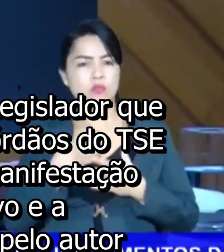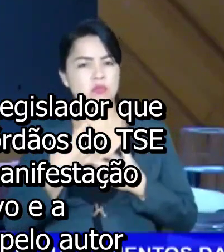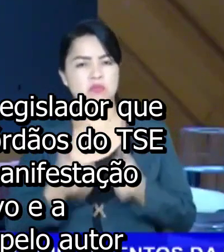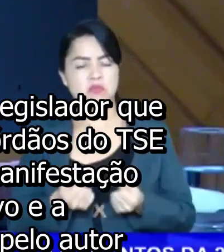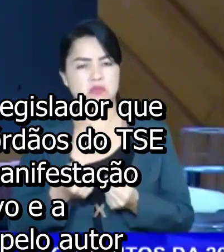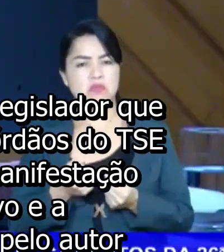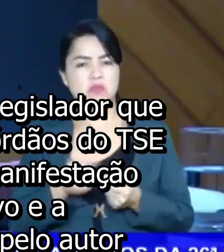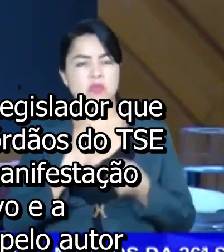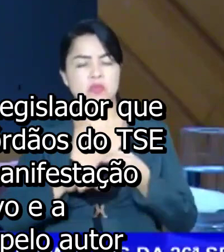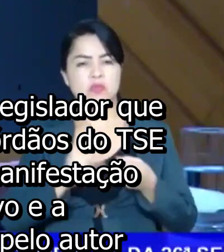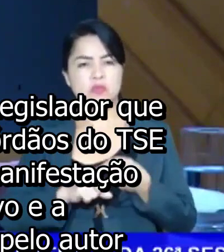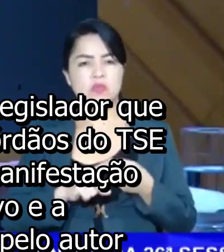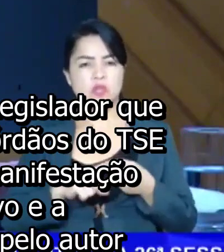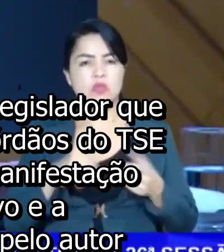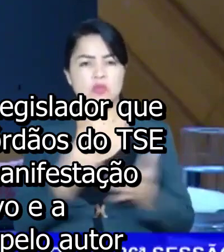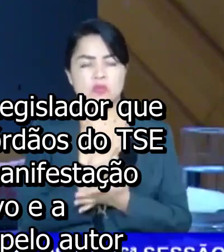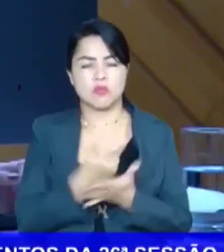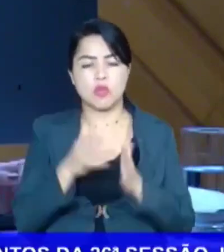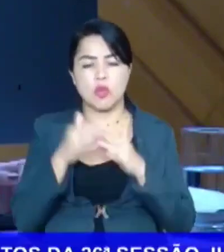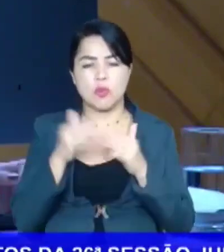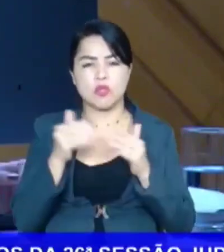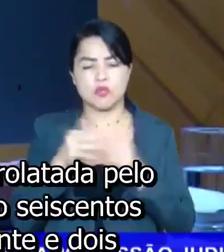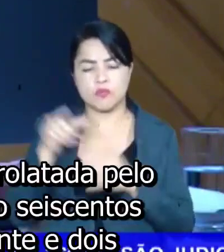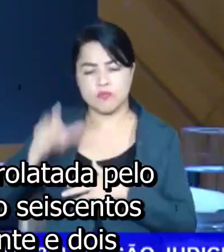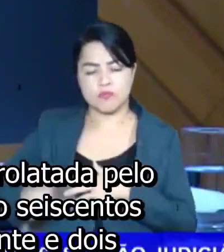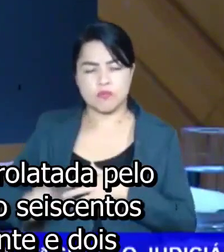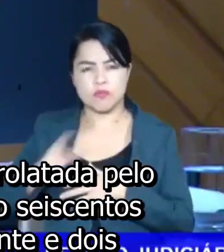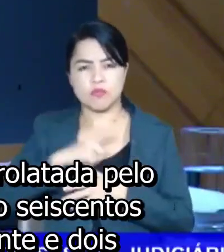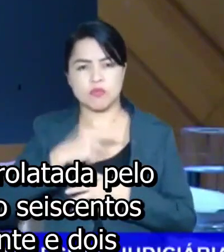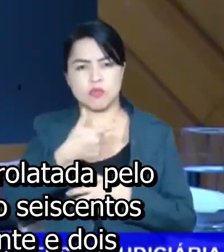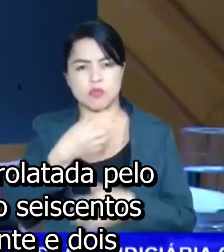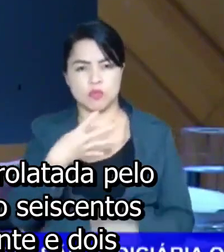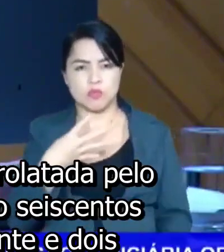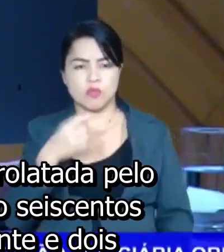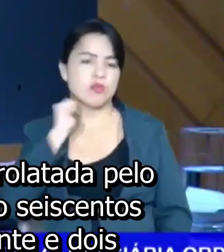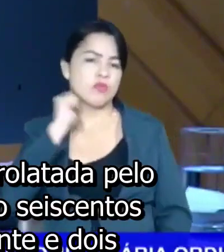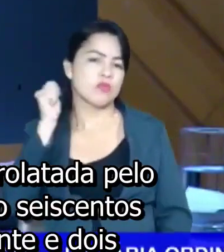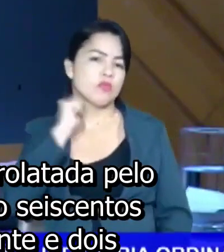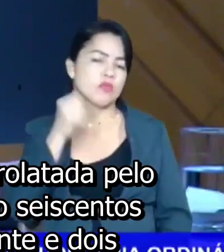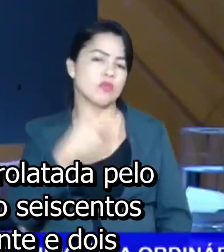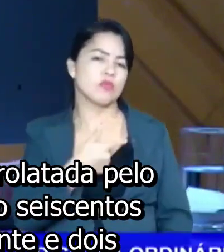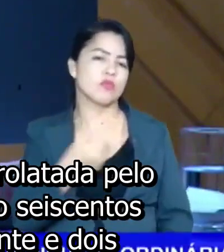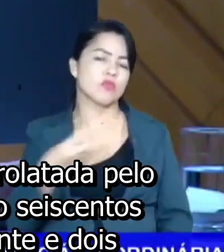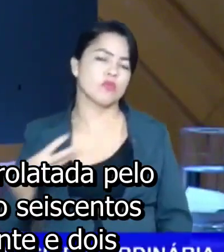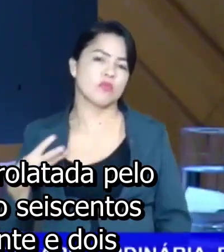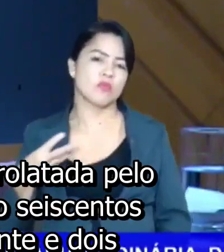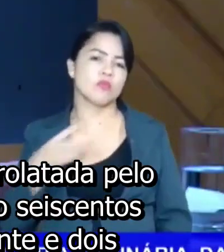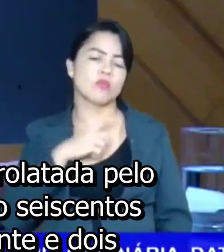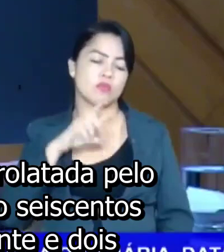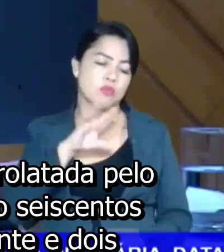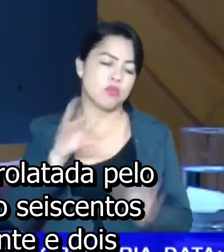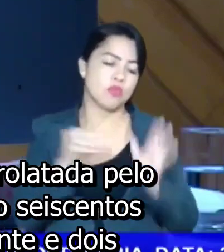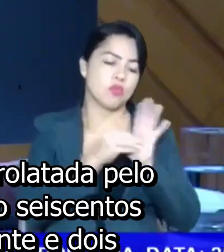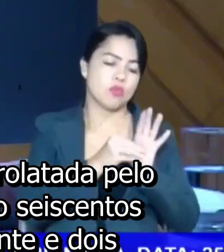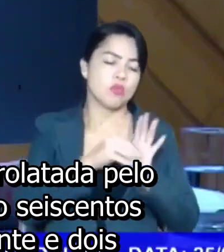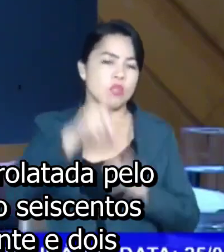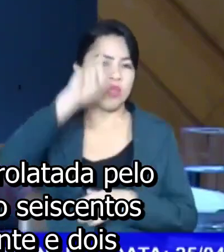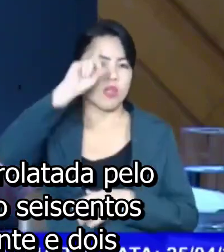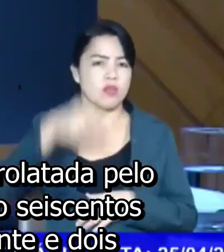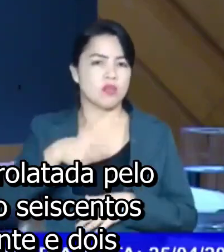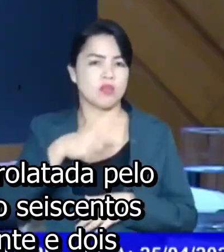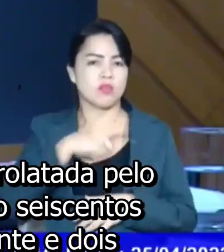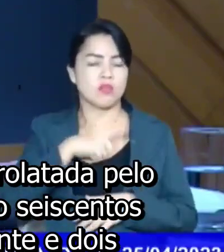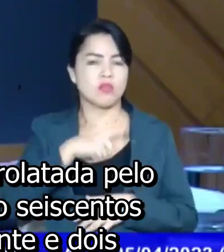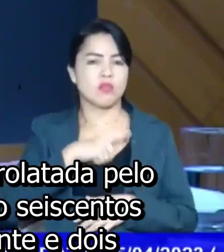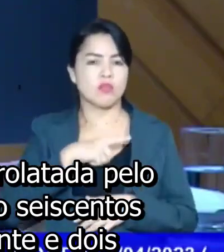e a consequente improcedência dos pedidos formulados pelo autor. Em 24 de abril de 2023, foi juntada aos autos decisão